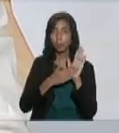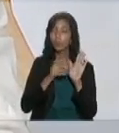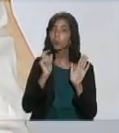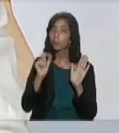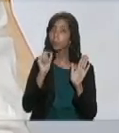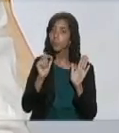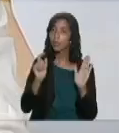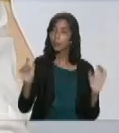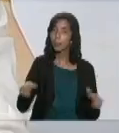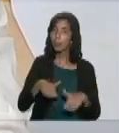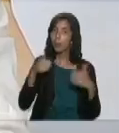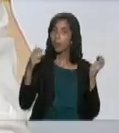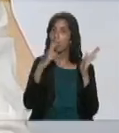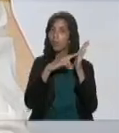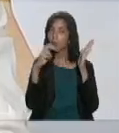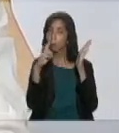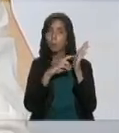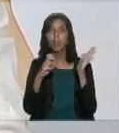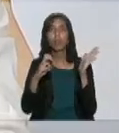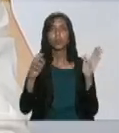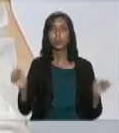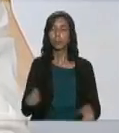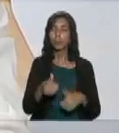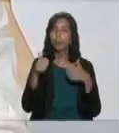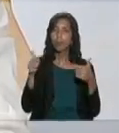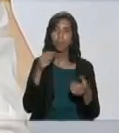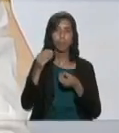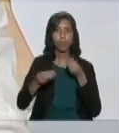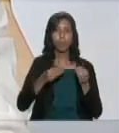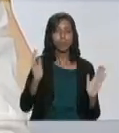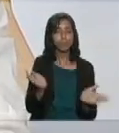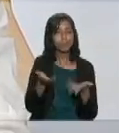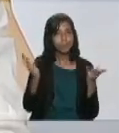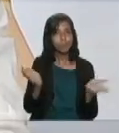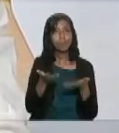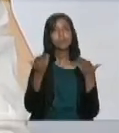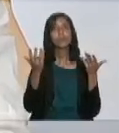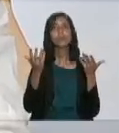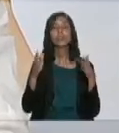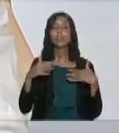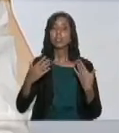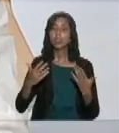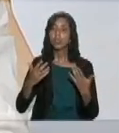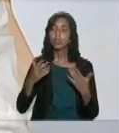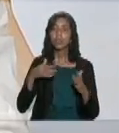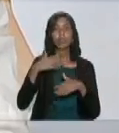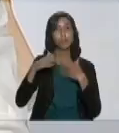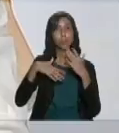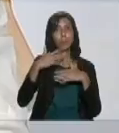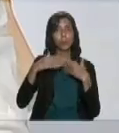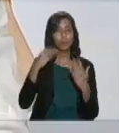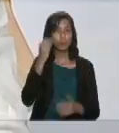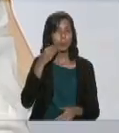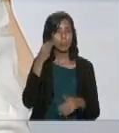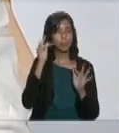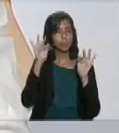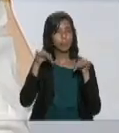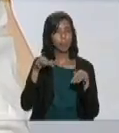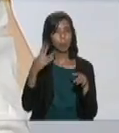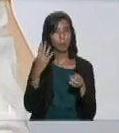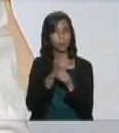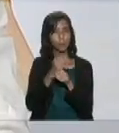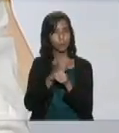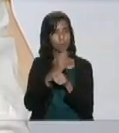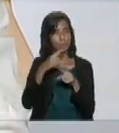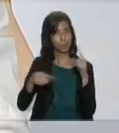na verdade, de melhorar vocabulário, melhorar toda essa parte de estímulos. E ao final dessa experiência de 4